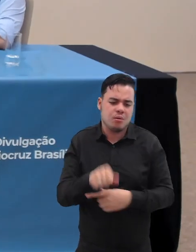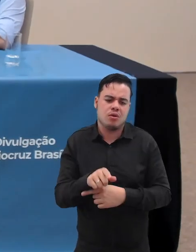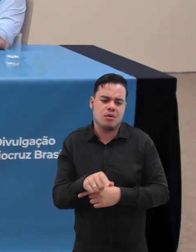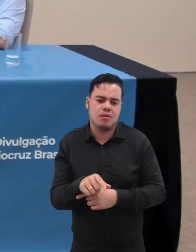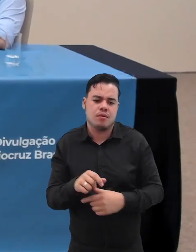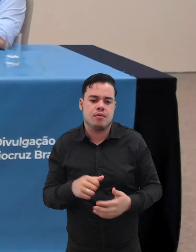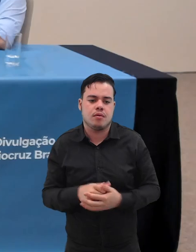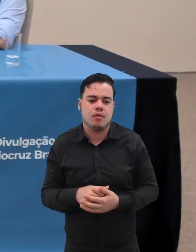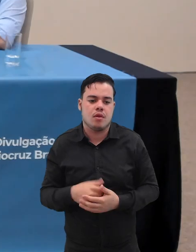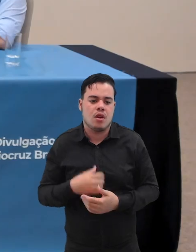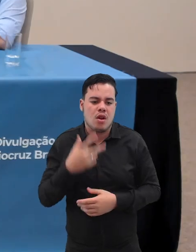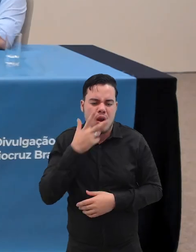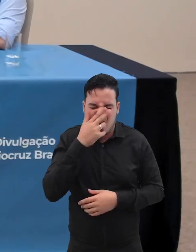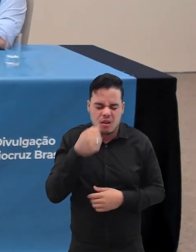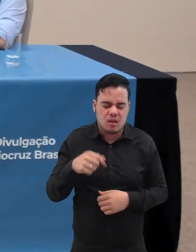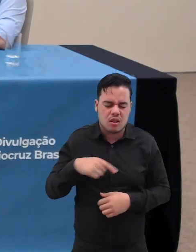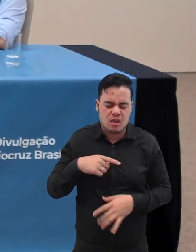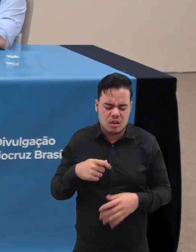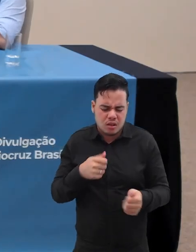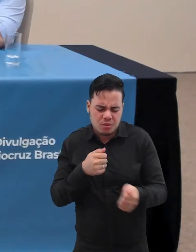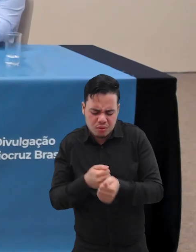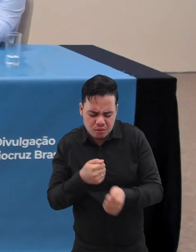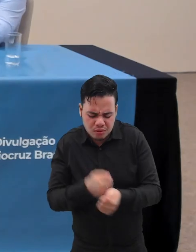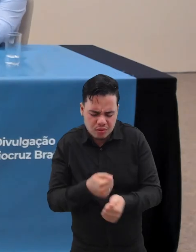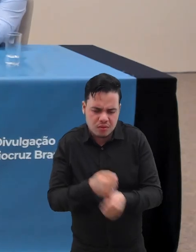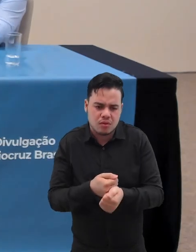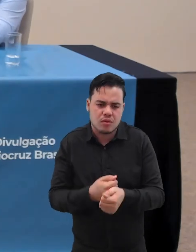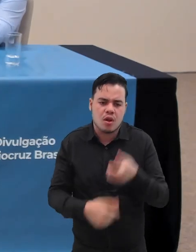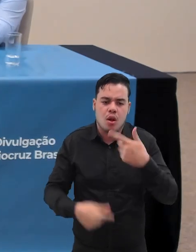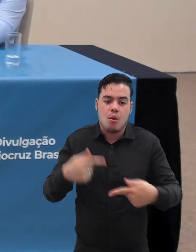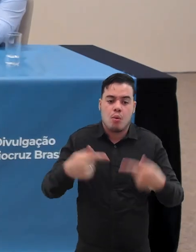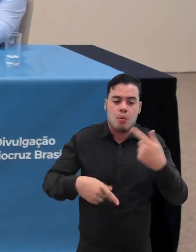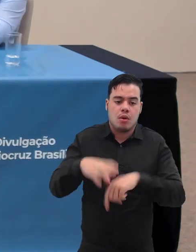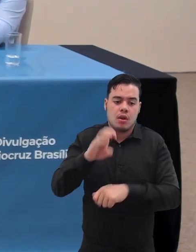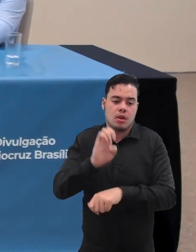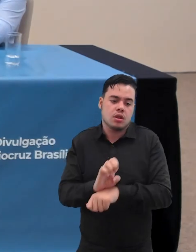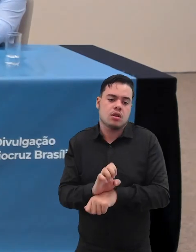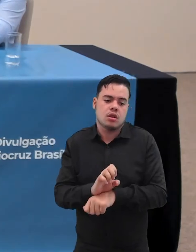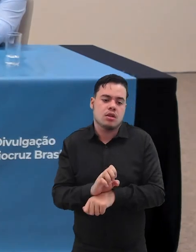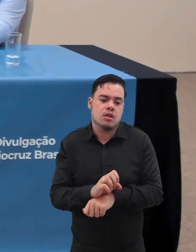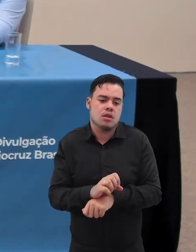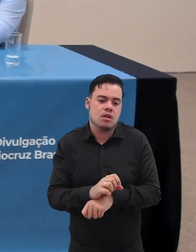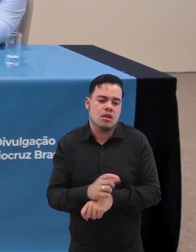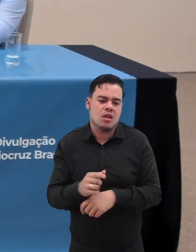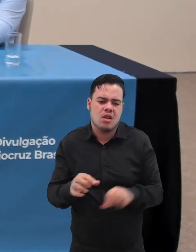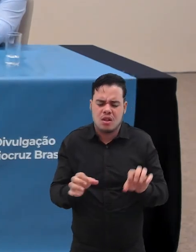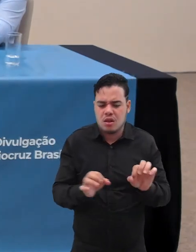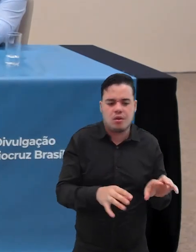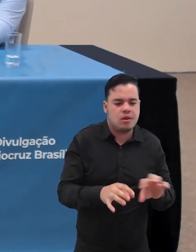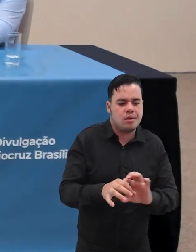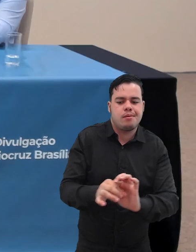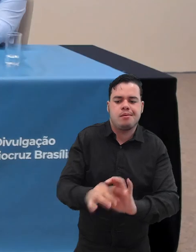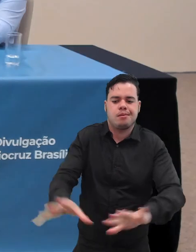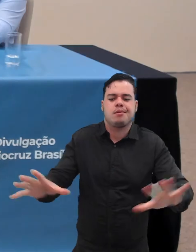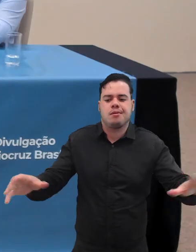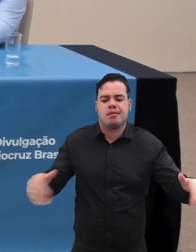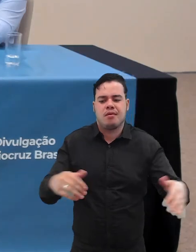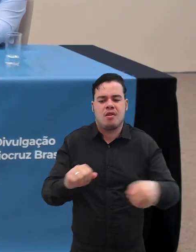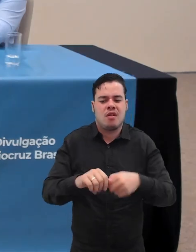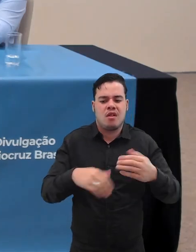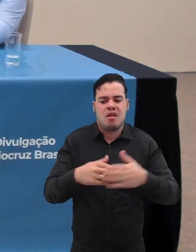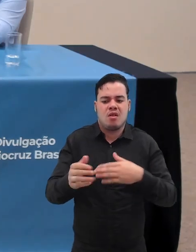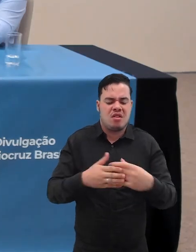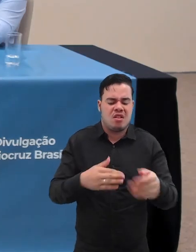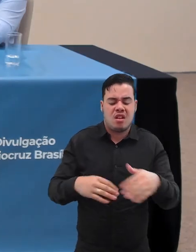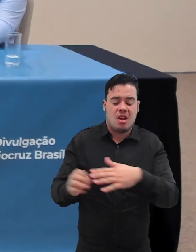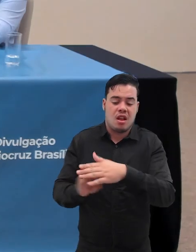que ter esse acompanhamento maior como política de Estado e não deixar muito solto para que as